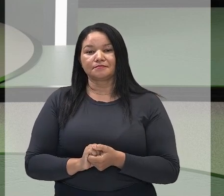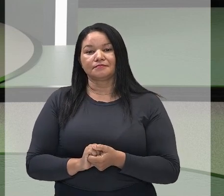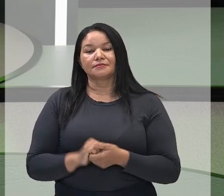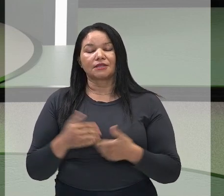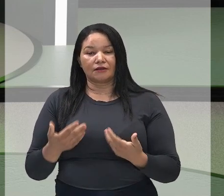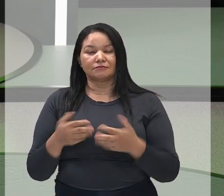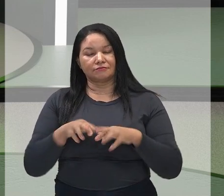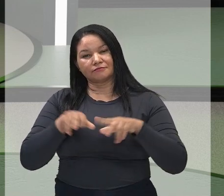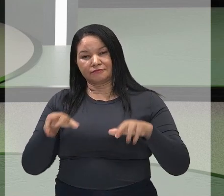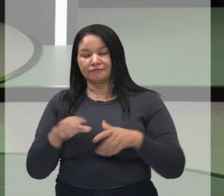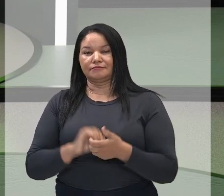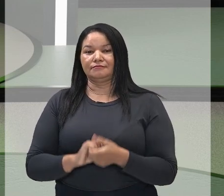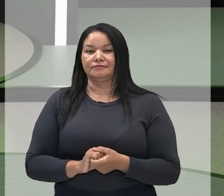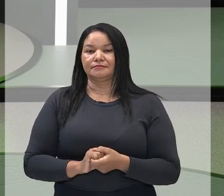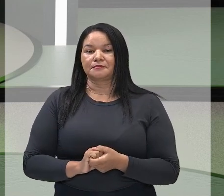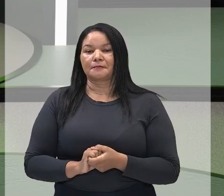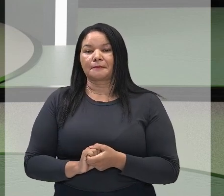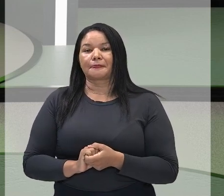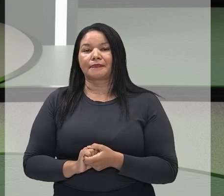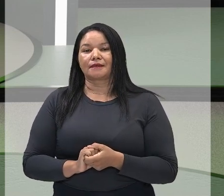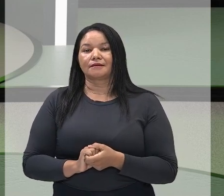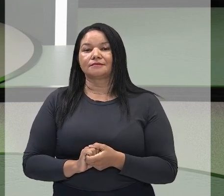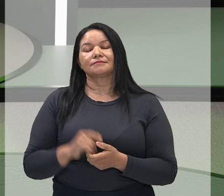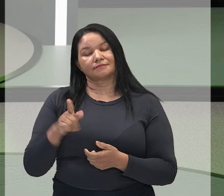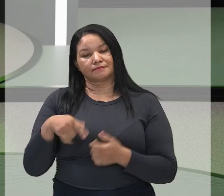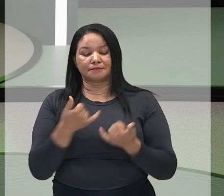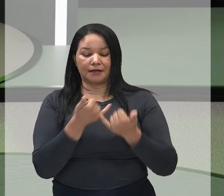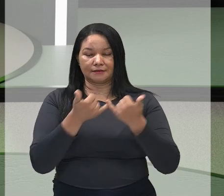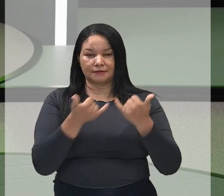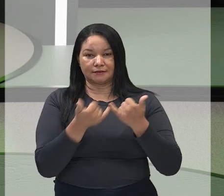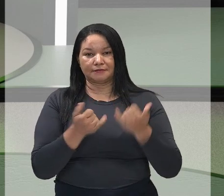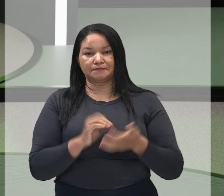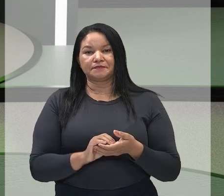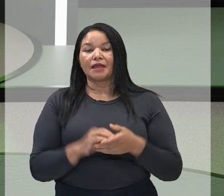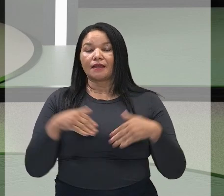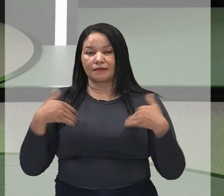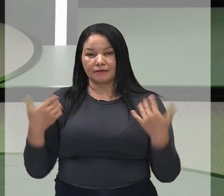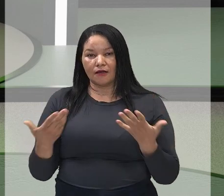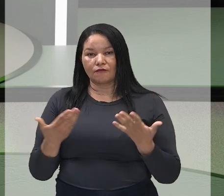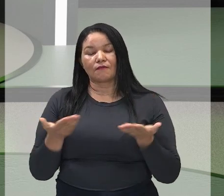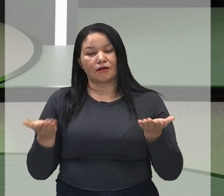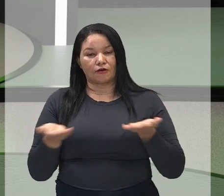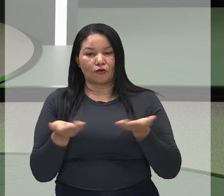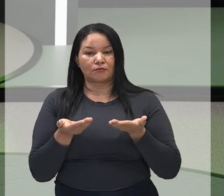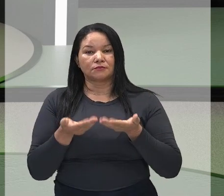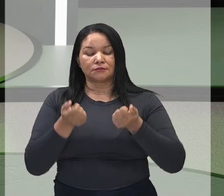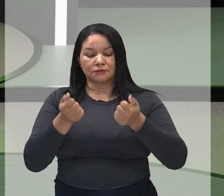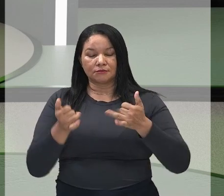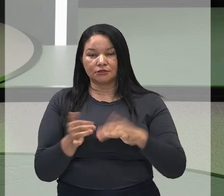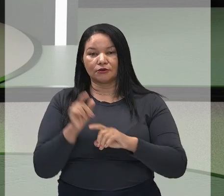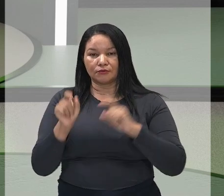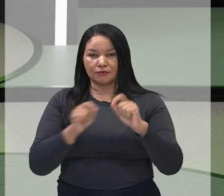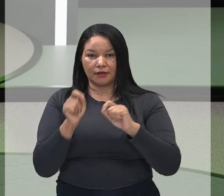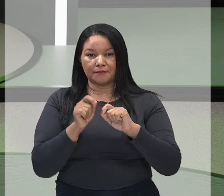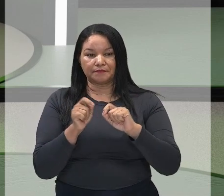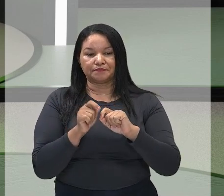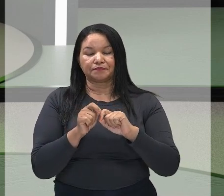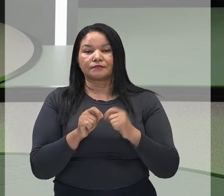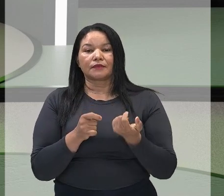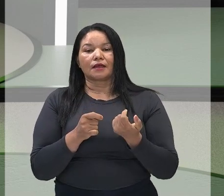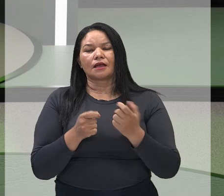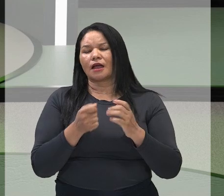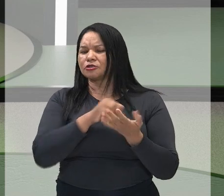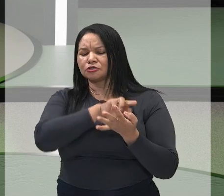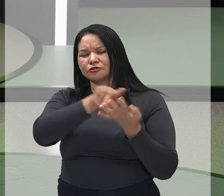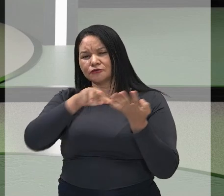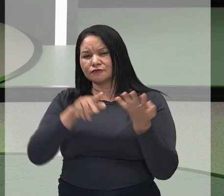casos de sinônimos, parecidas, melhor dizendo. Essas propriedades são chamadas de funcionais, pois determinam